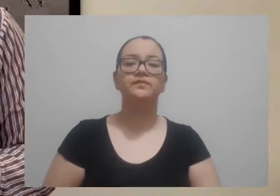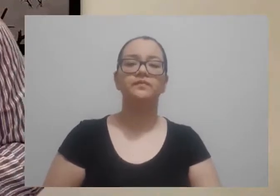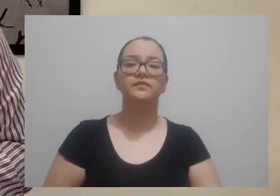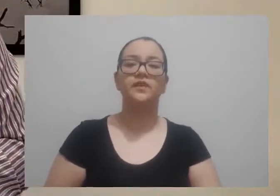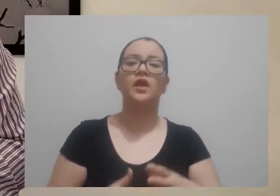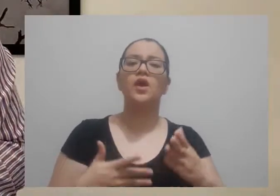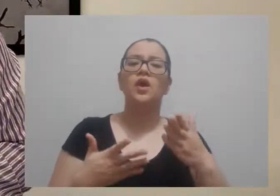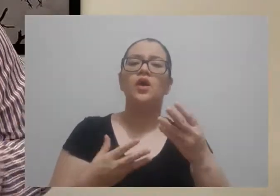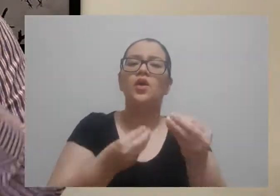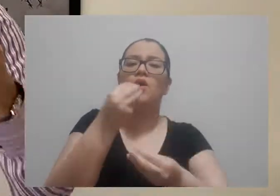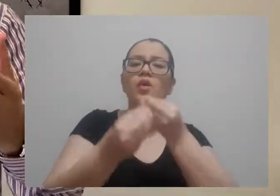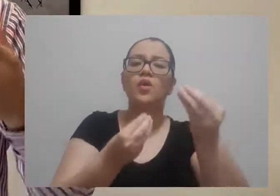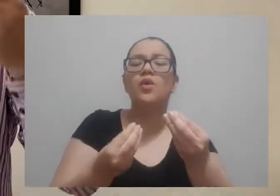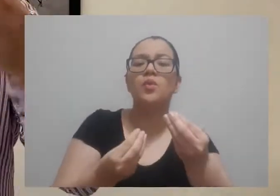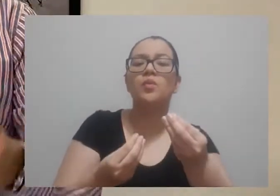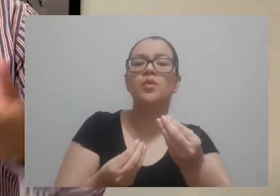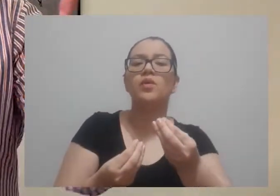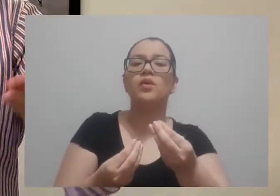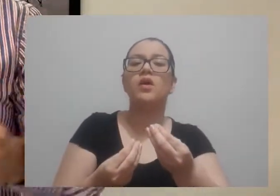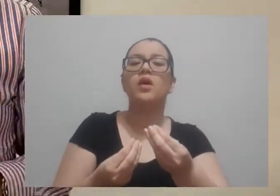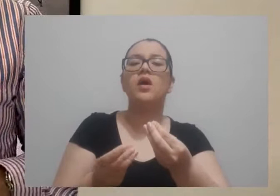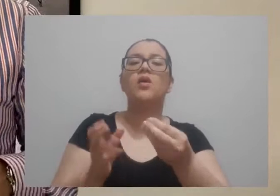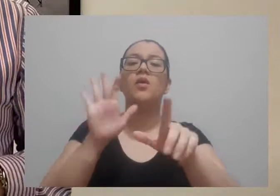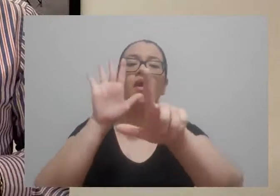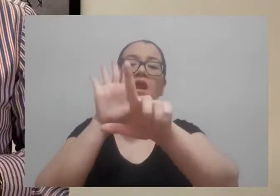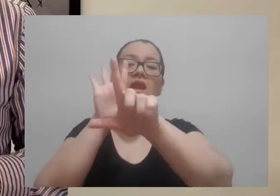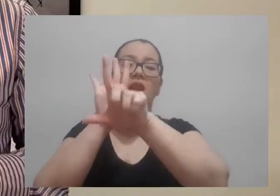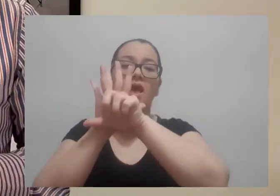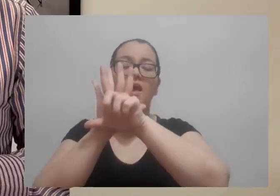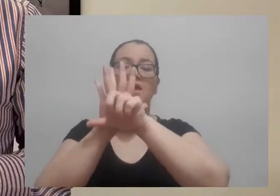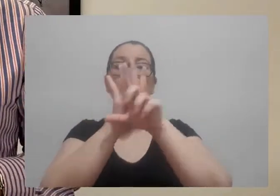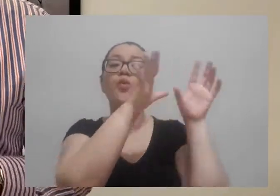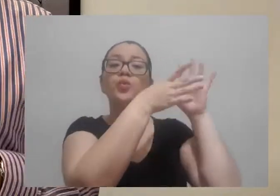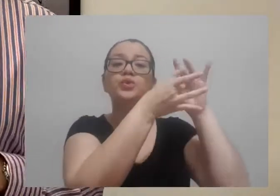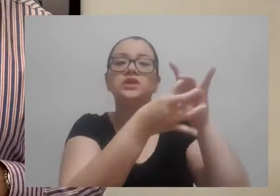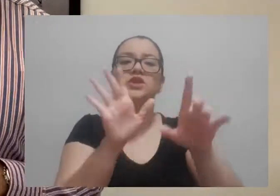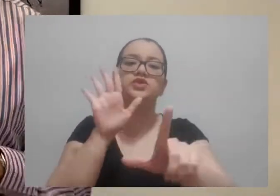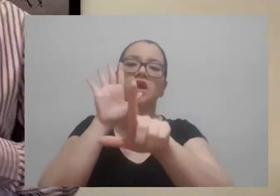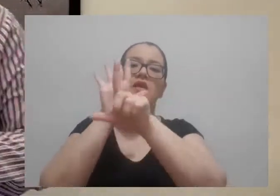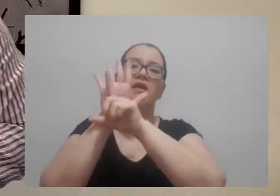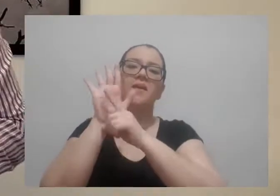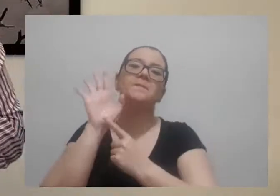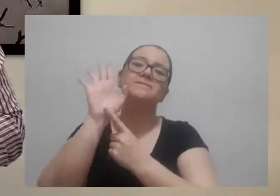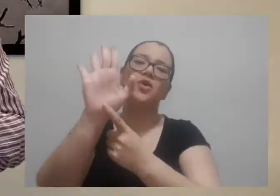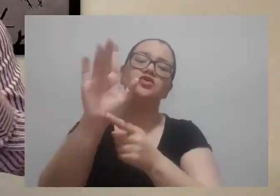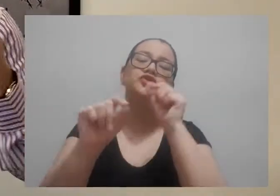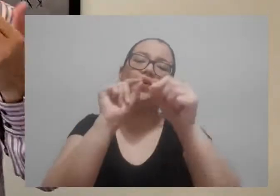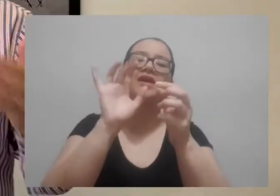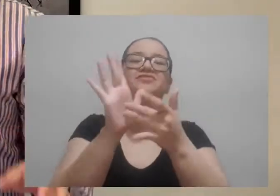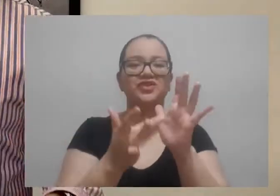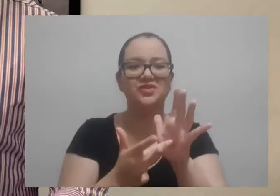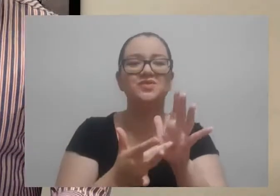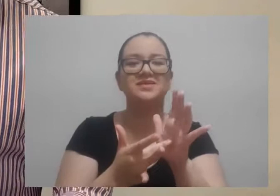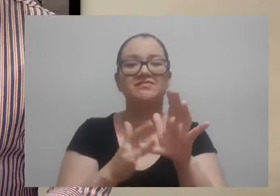qual a lei do Antigo Testamento apontava. Jesus é o cumprimento dessa lei. Então, essas duas antíteses, o que a gente viu